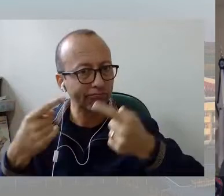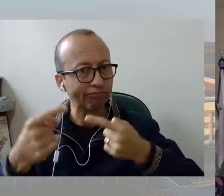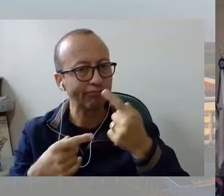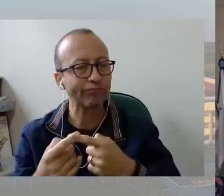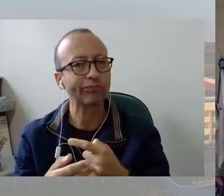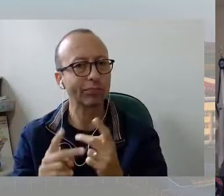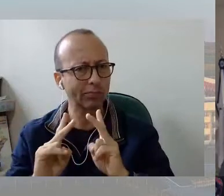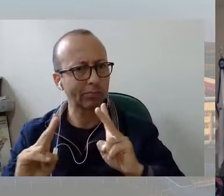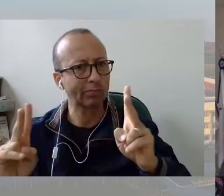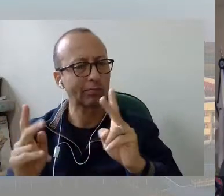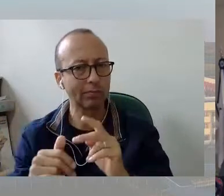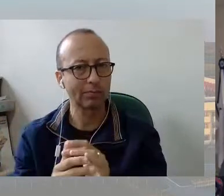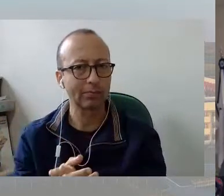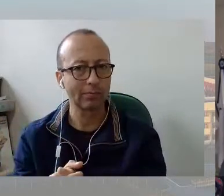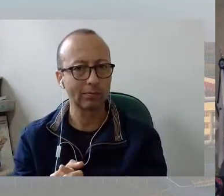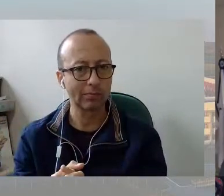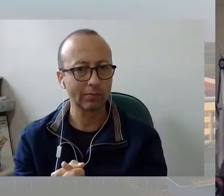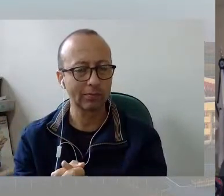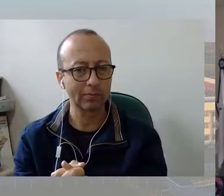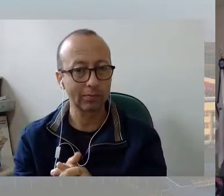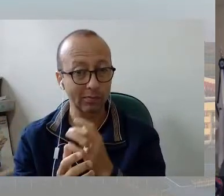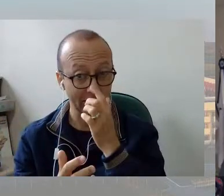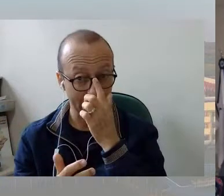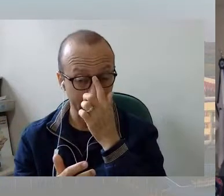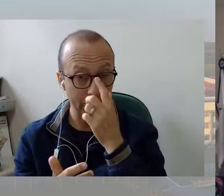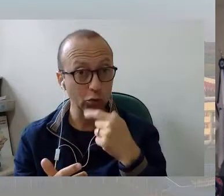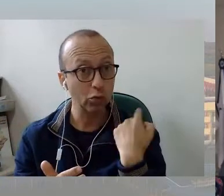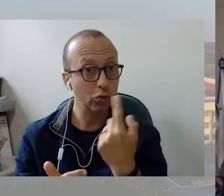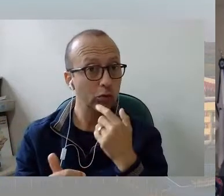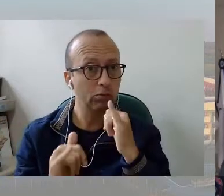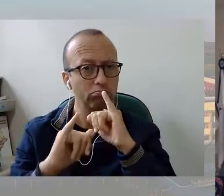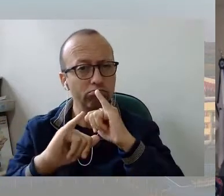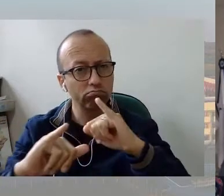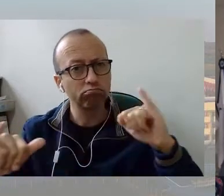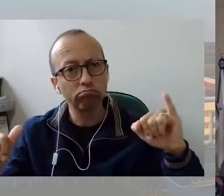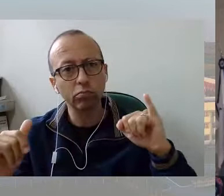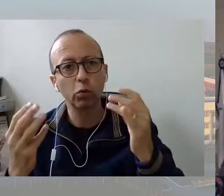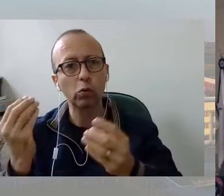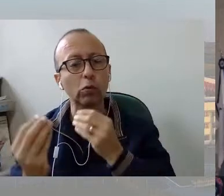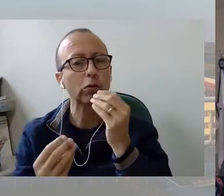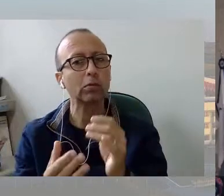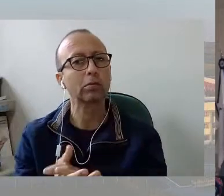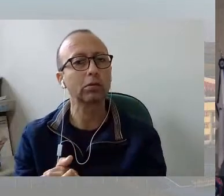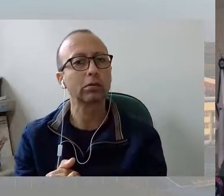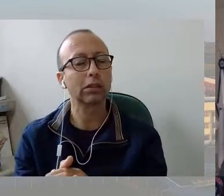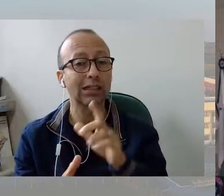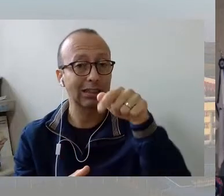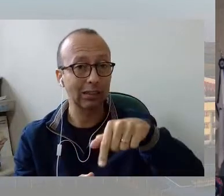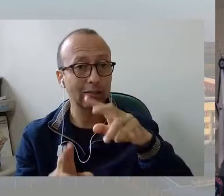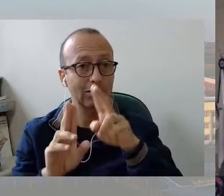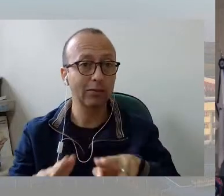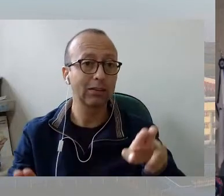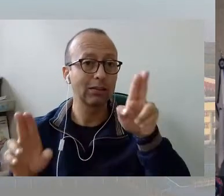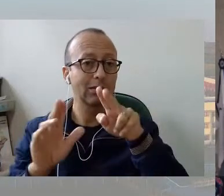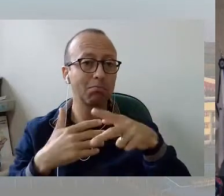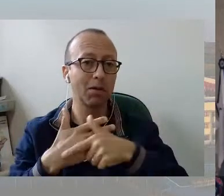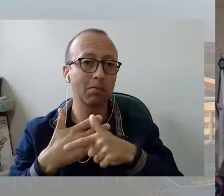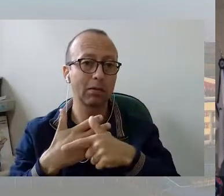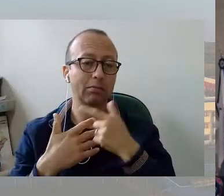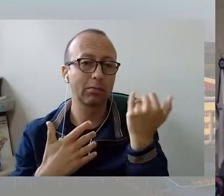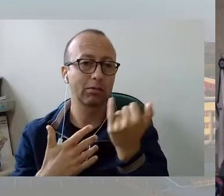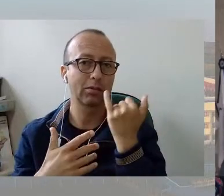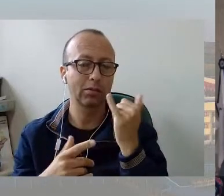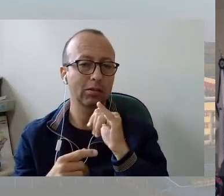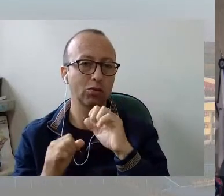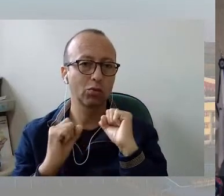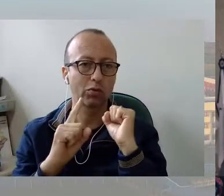discutir, sim, de como nos manifestarmos e ensinar que a universidade realmente tem um papel muito grande na